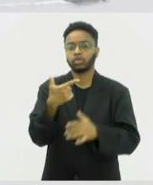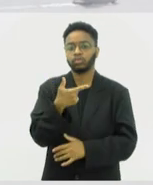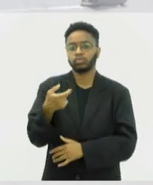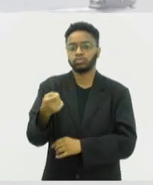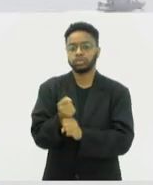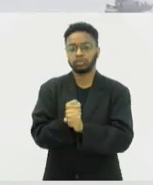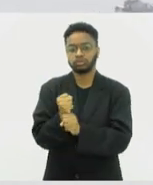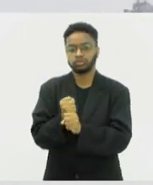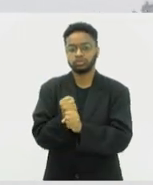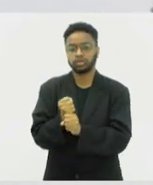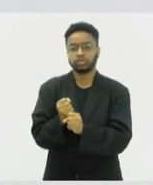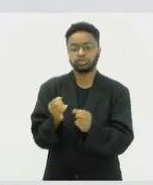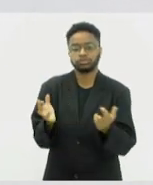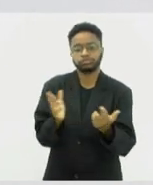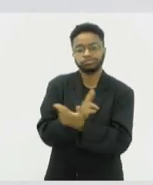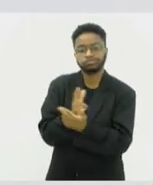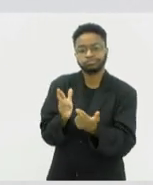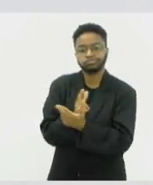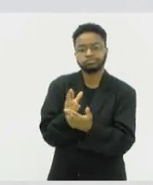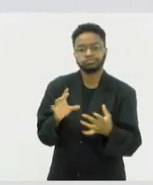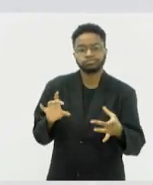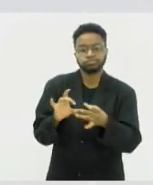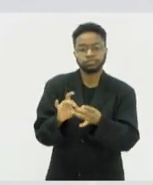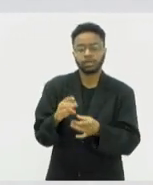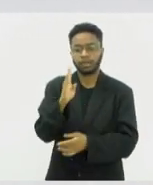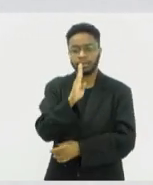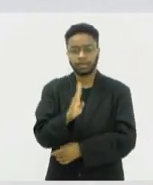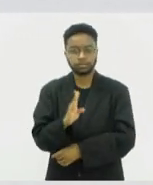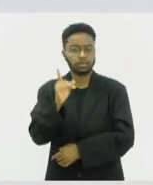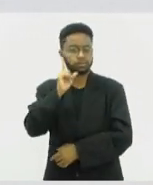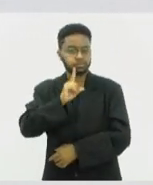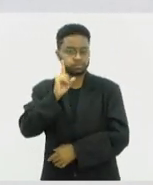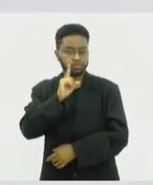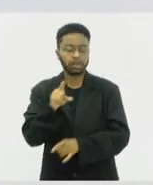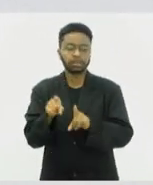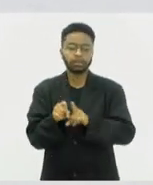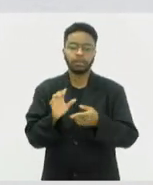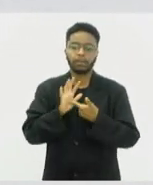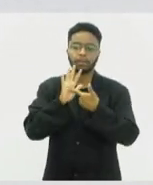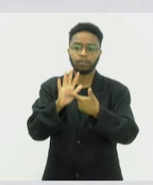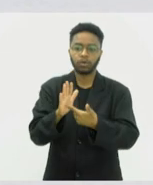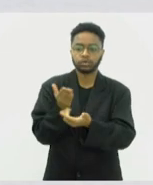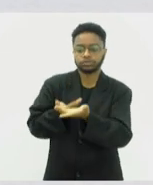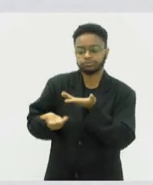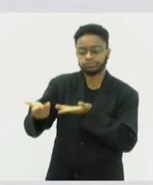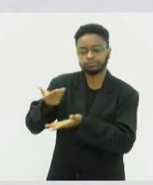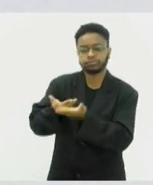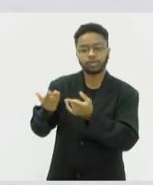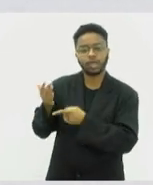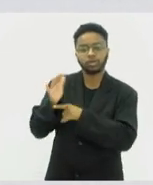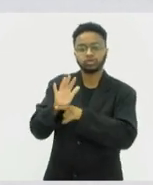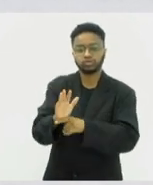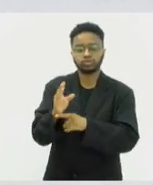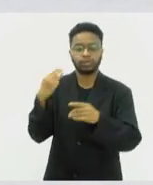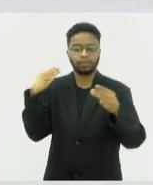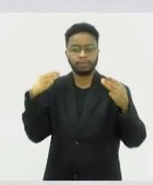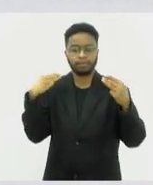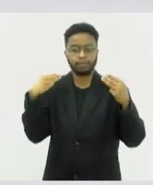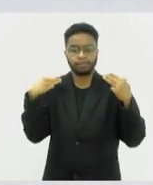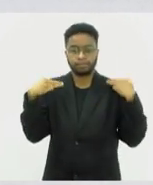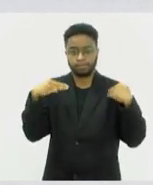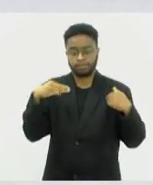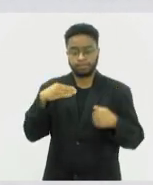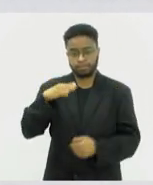200 anos de relações diplomáticas entre Brasil e Estados Unidos e reforça a cooperação militar entre os dois países.